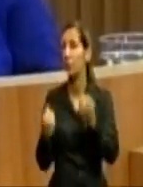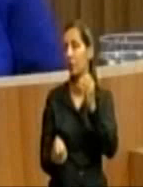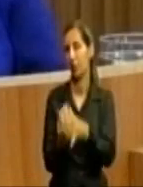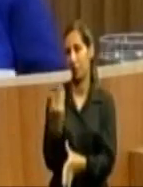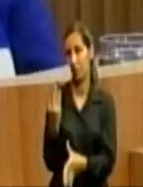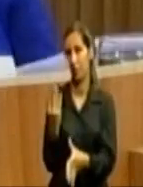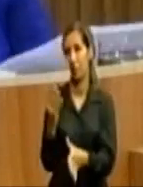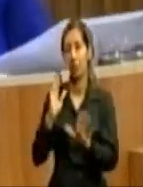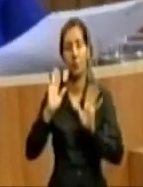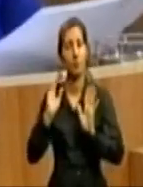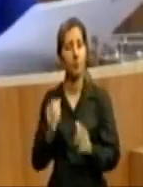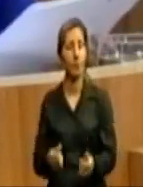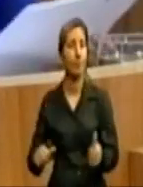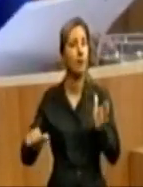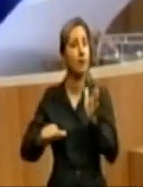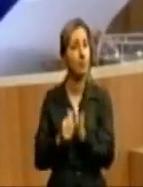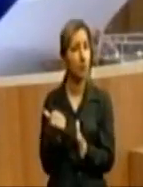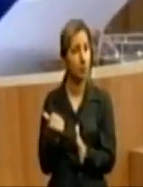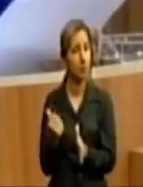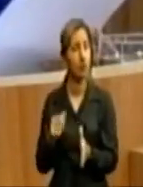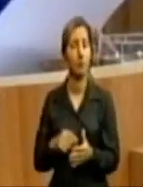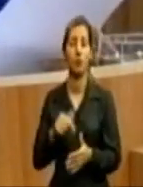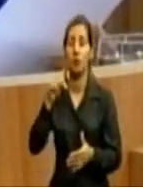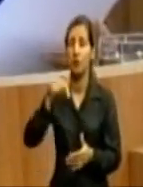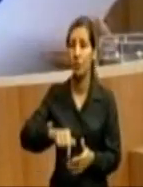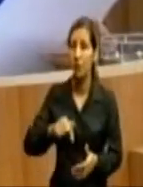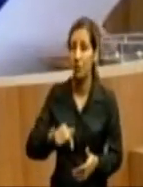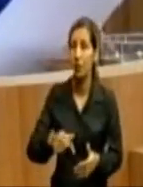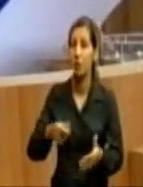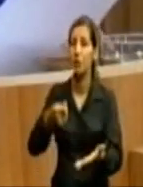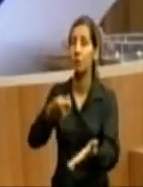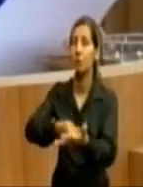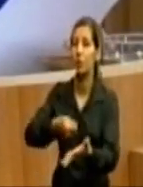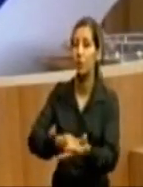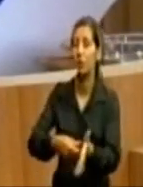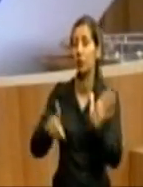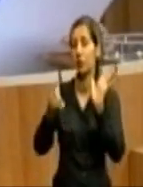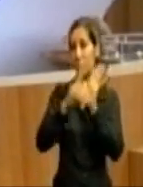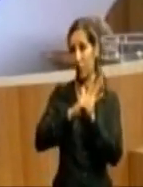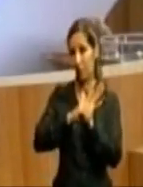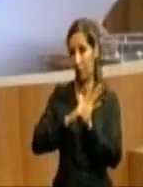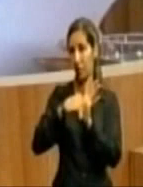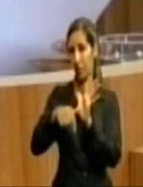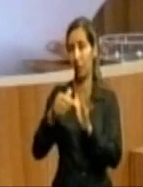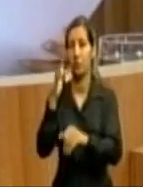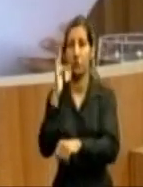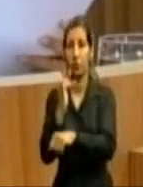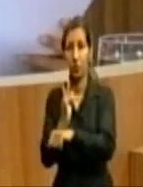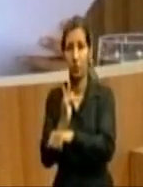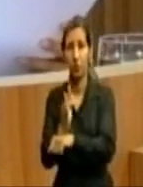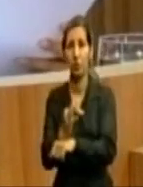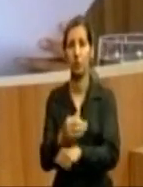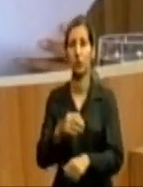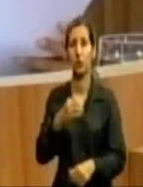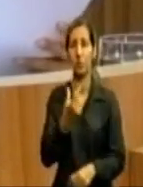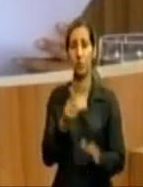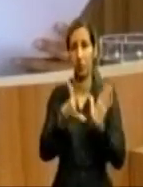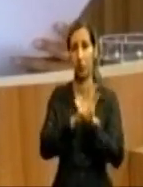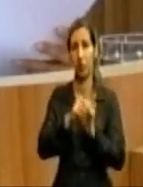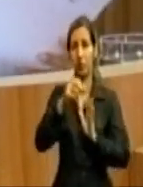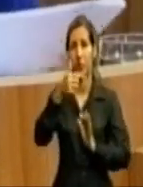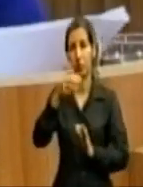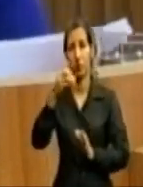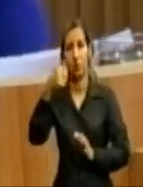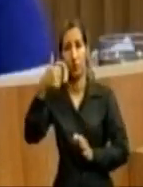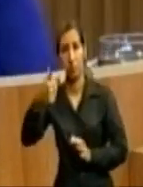penalidade. Primeiro, que nós estamos aqui reivindicando um decreto, que é um decreto federal, decreto-lei número 201,